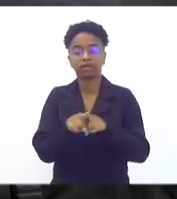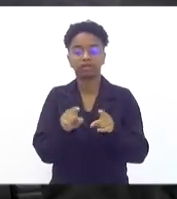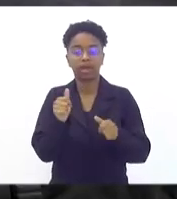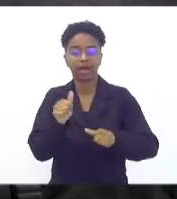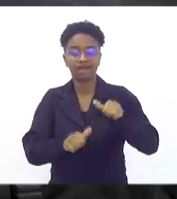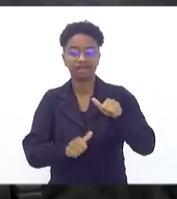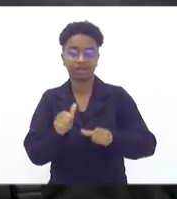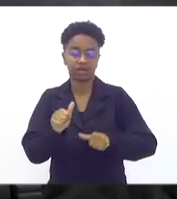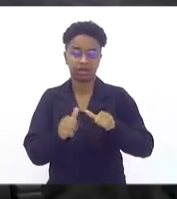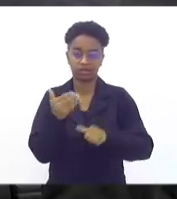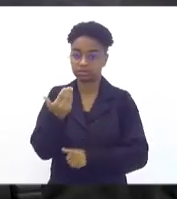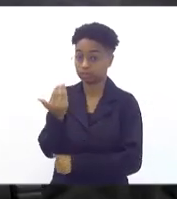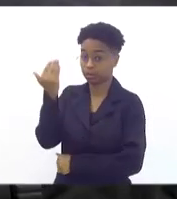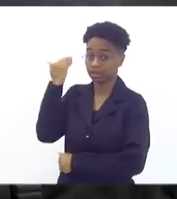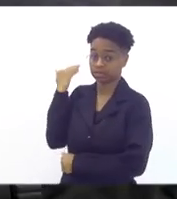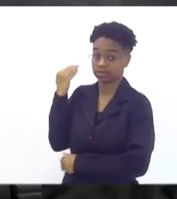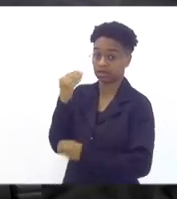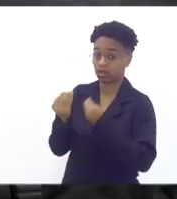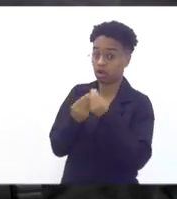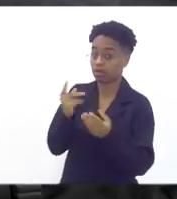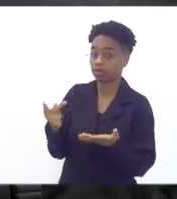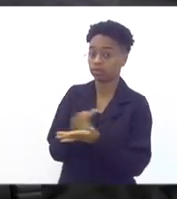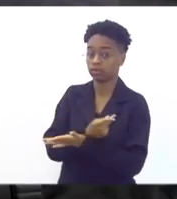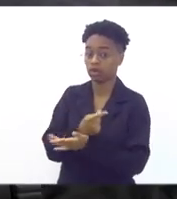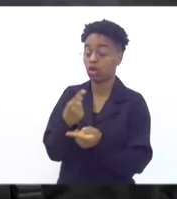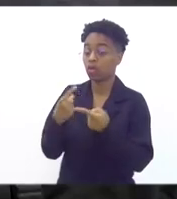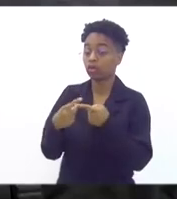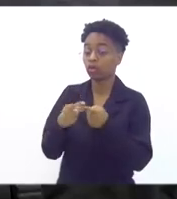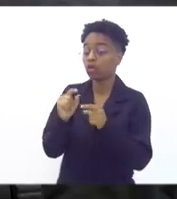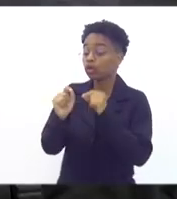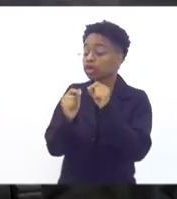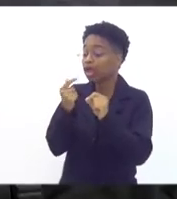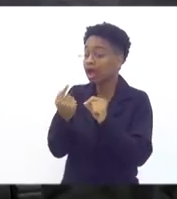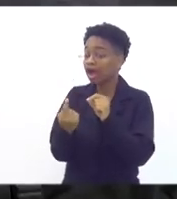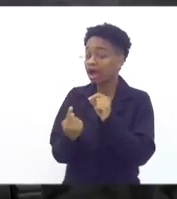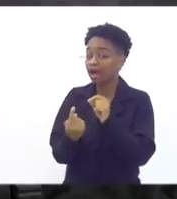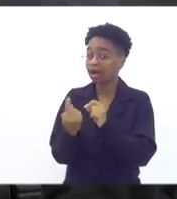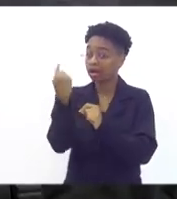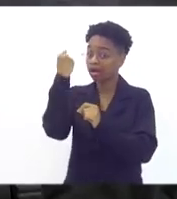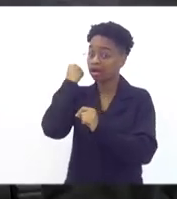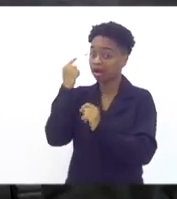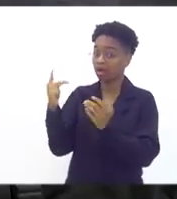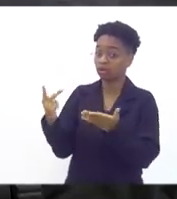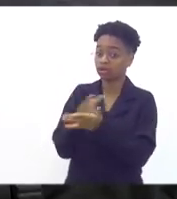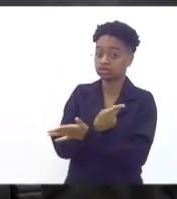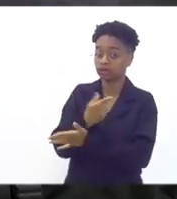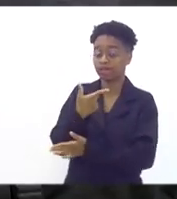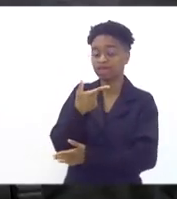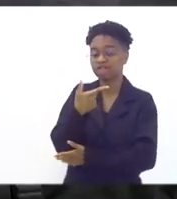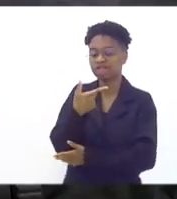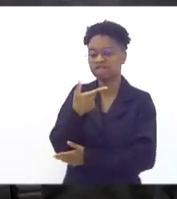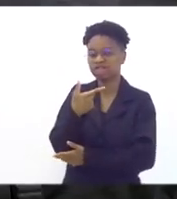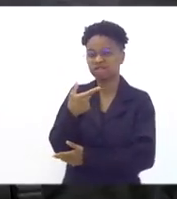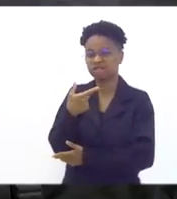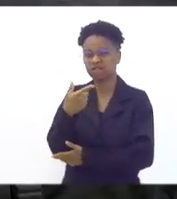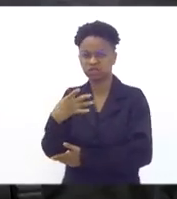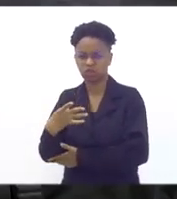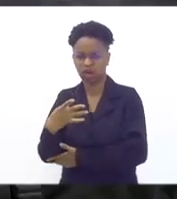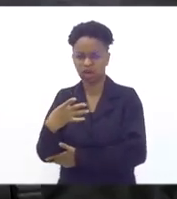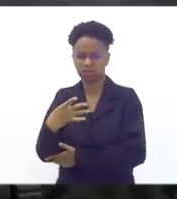pretérita também o que aconteceu ao longo desses 24